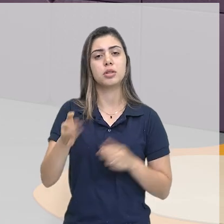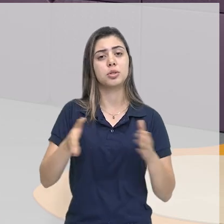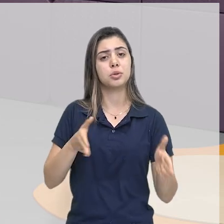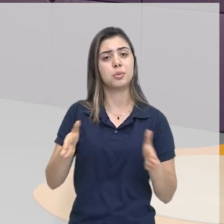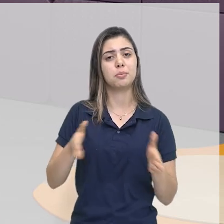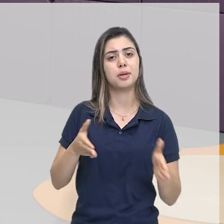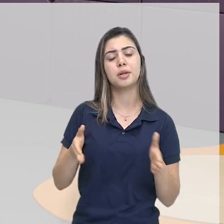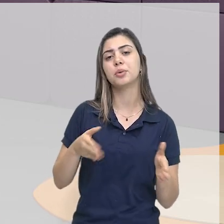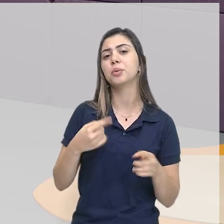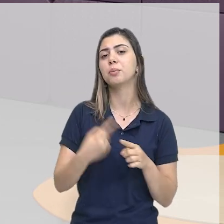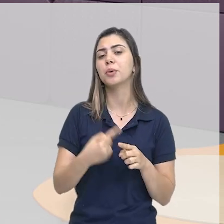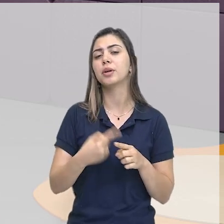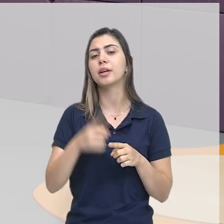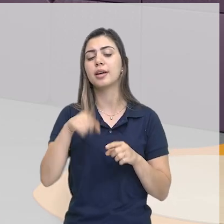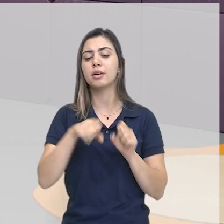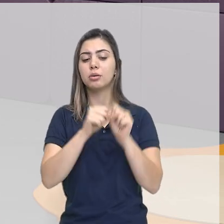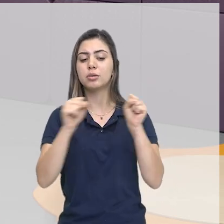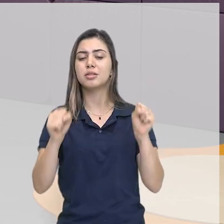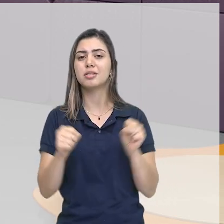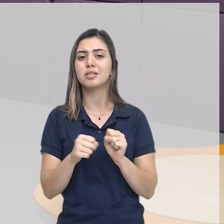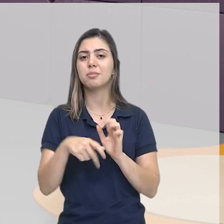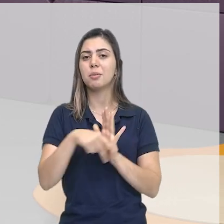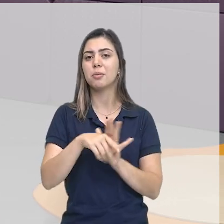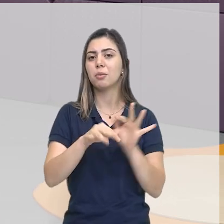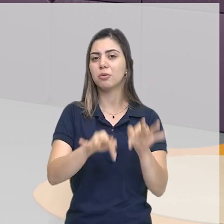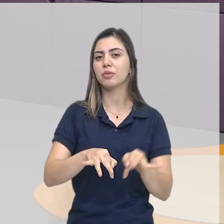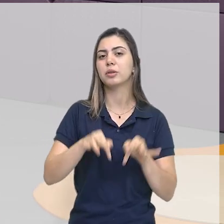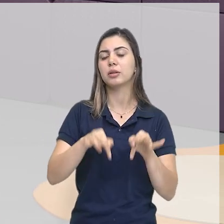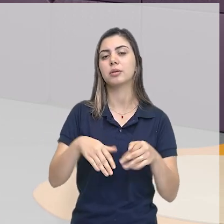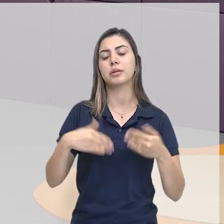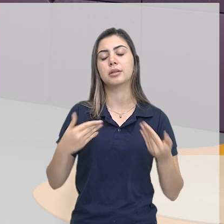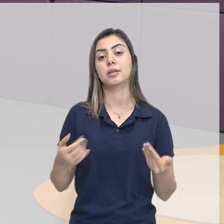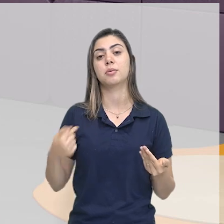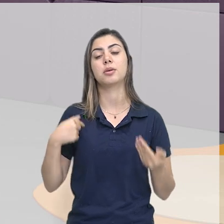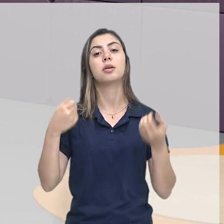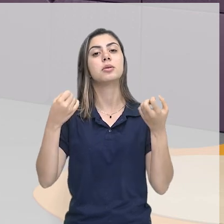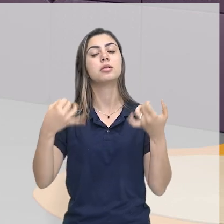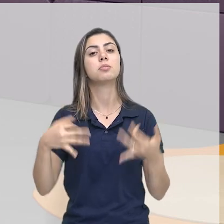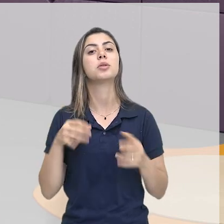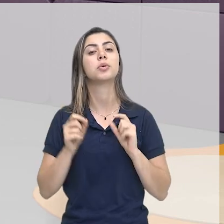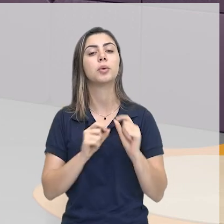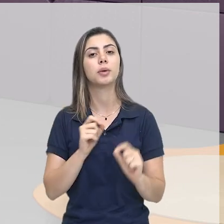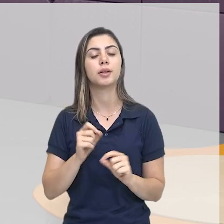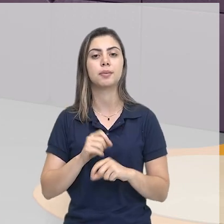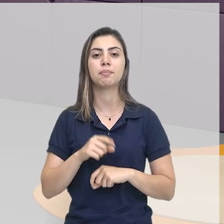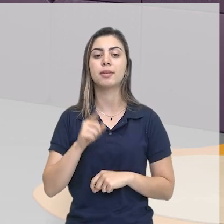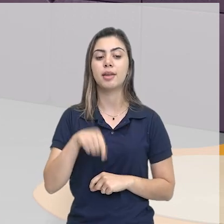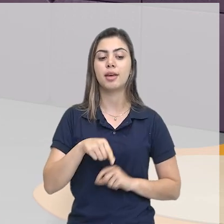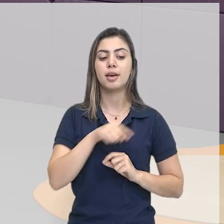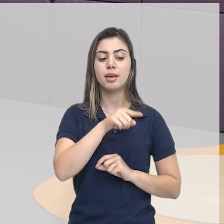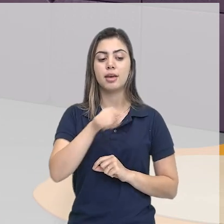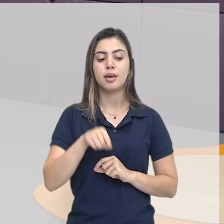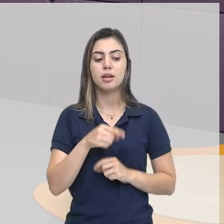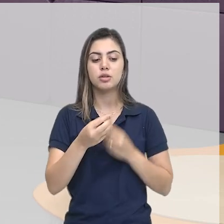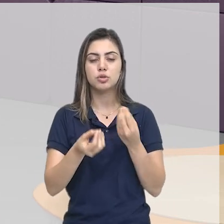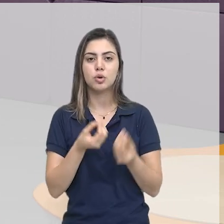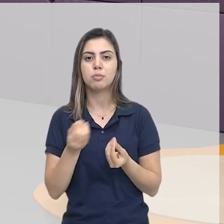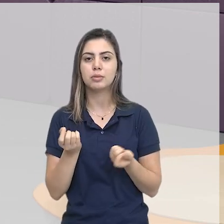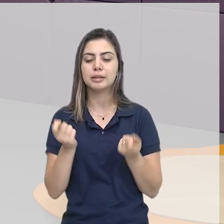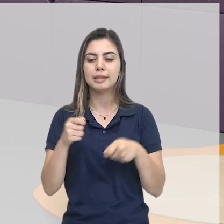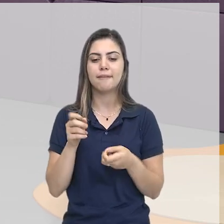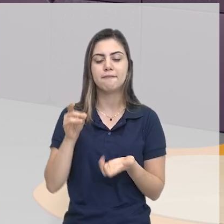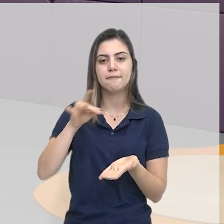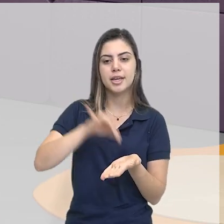a manutenção desse sistema. Então, quando o professor fala a manutenção desse sistema, é a